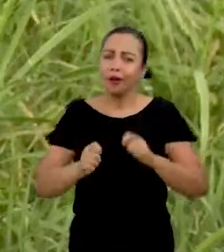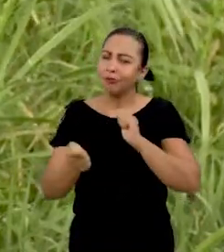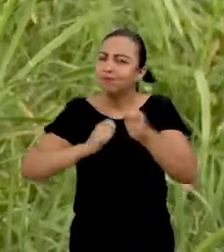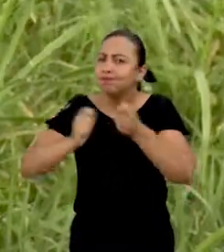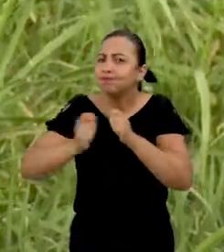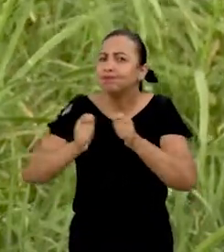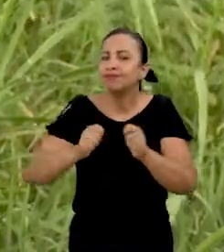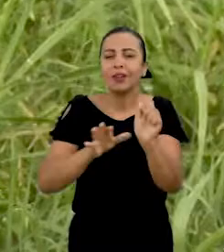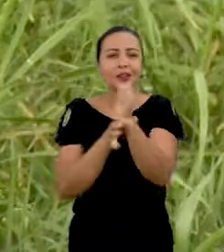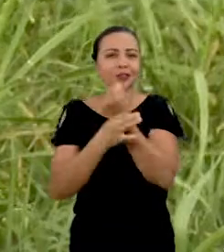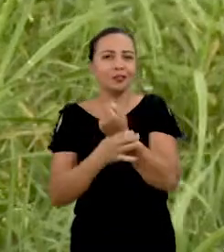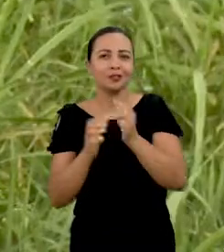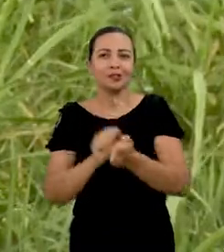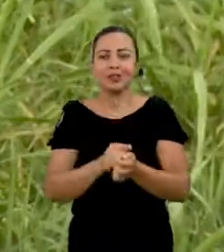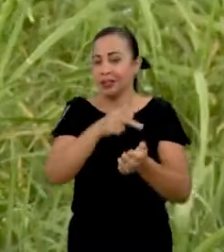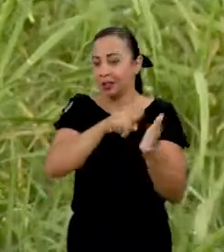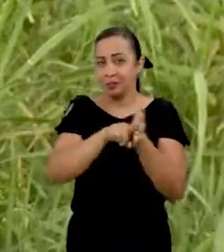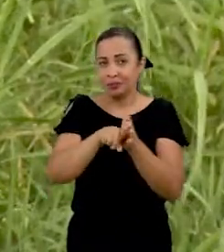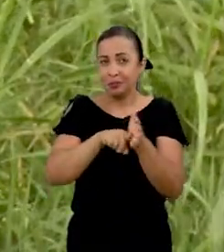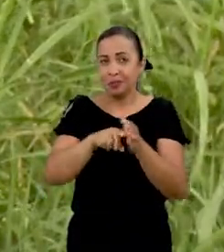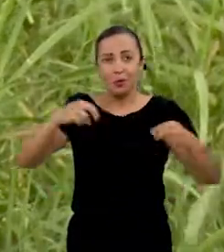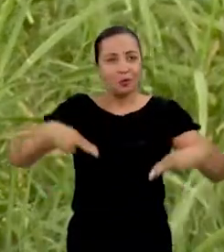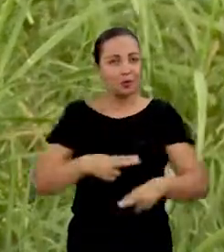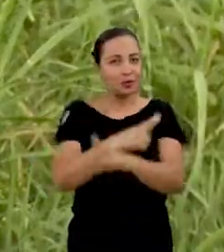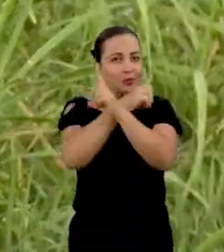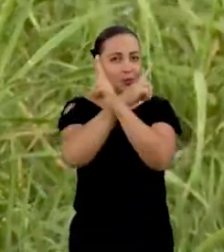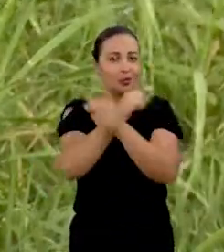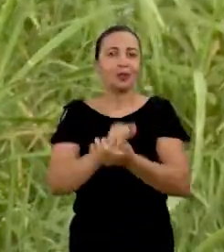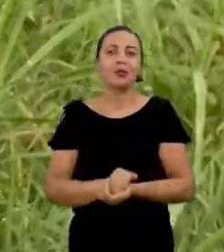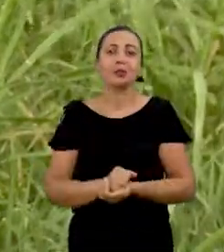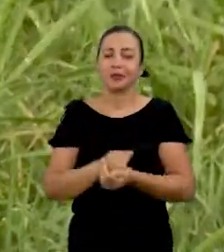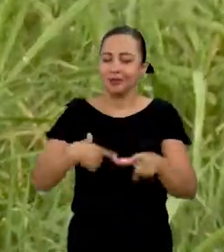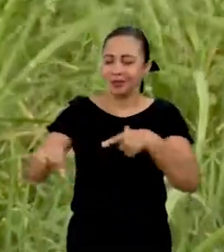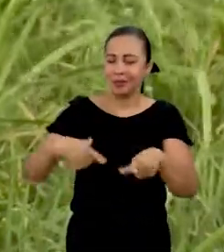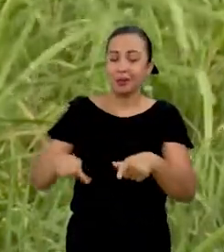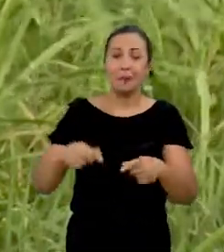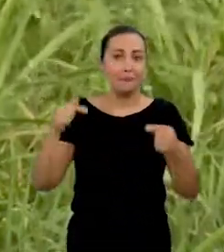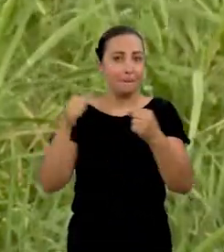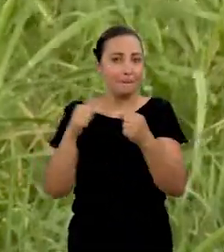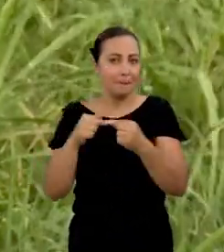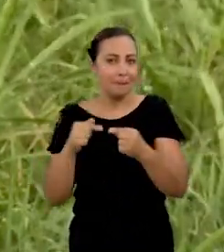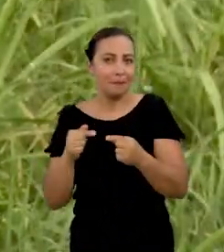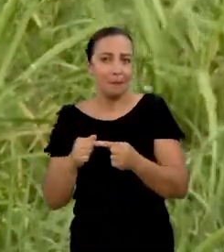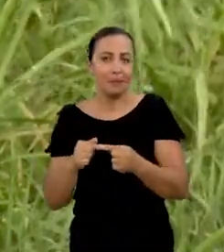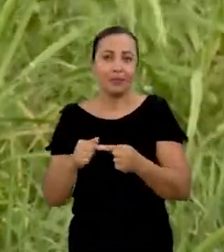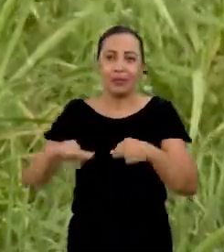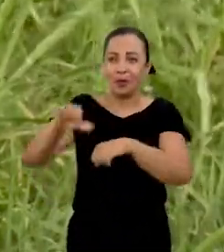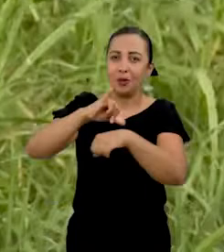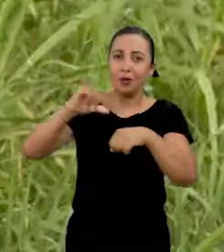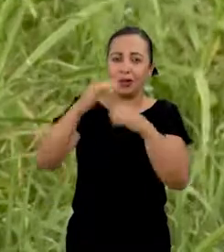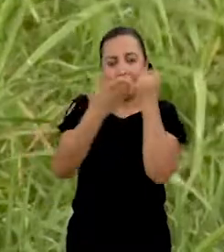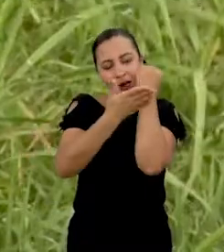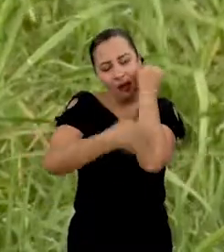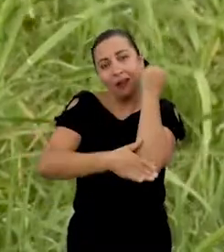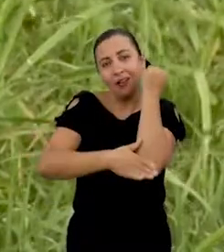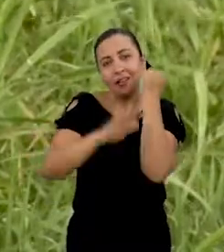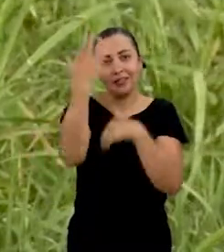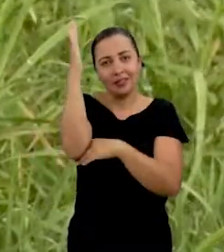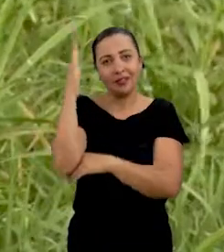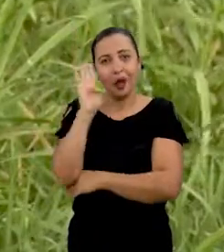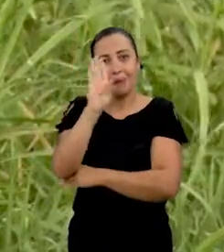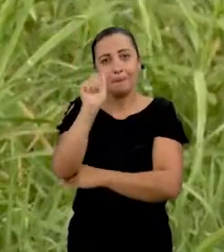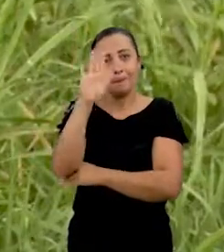segura? Pois pesquisadores da Universidade Estadual do Sudoeste da Bahia trabalham na aplicação do extrato da casca do barba-timão